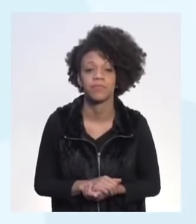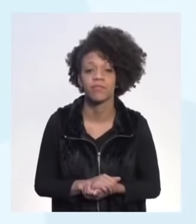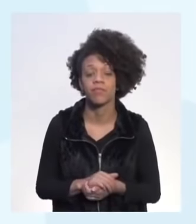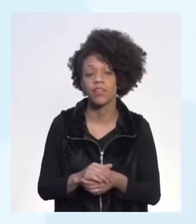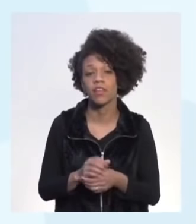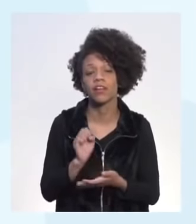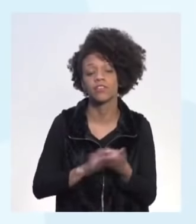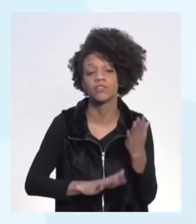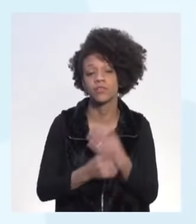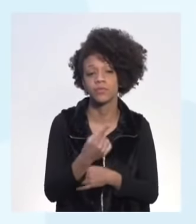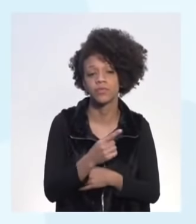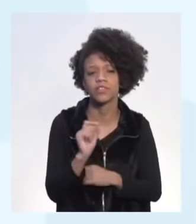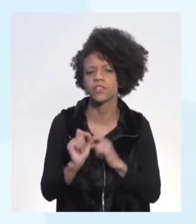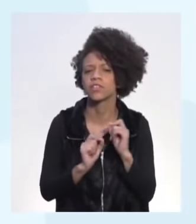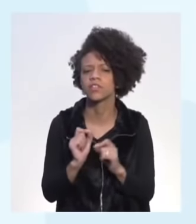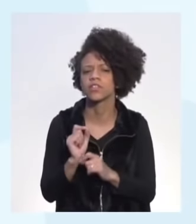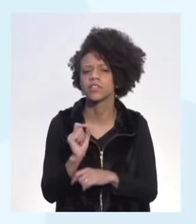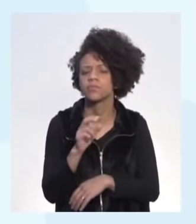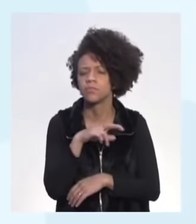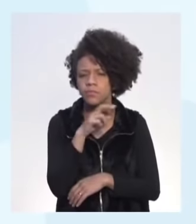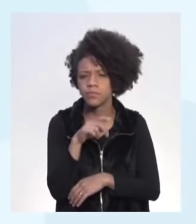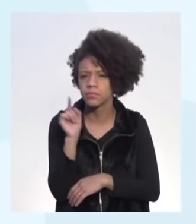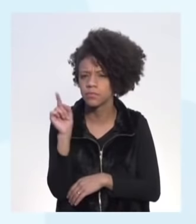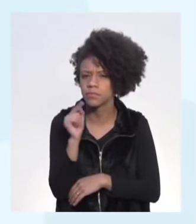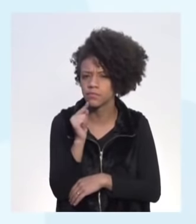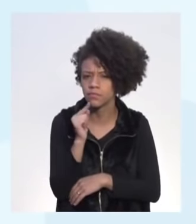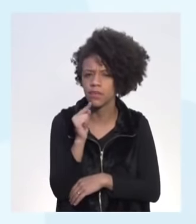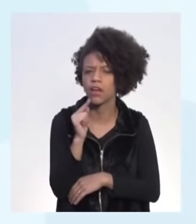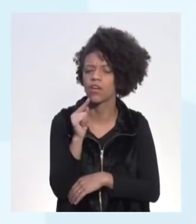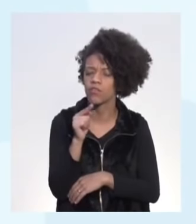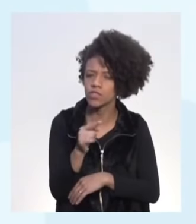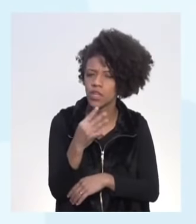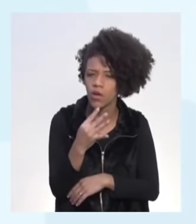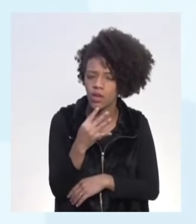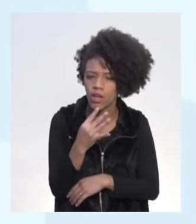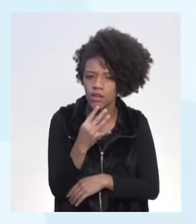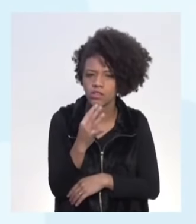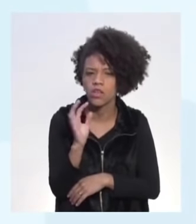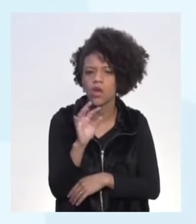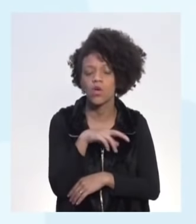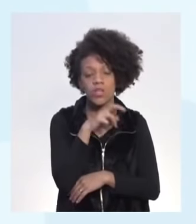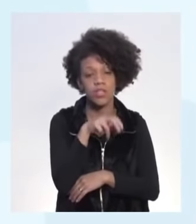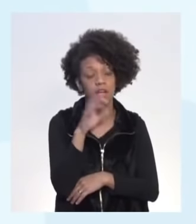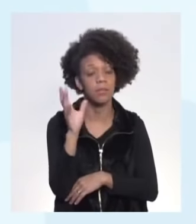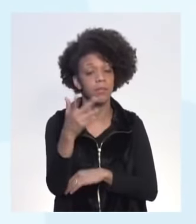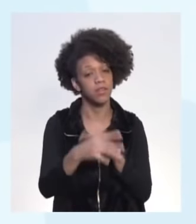1. Que bicho é este? Você conhece os animais